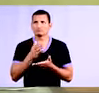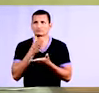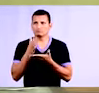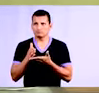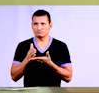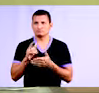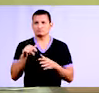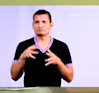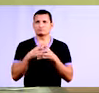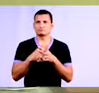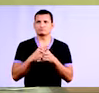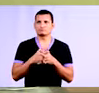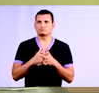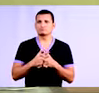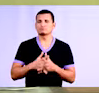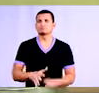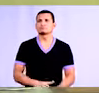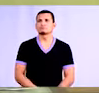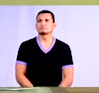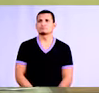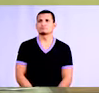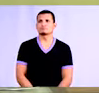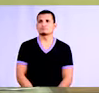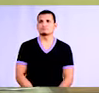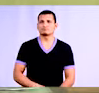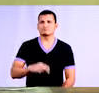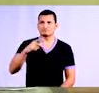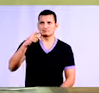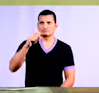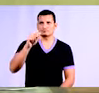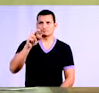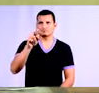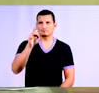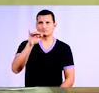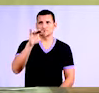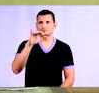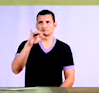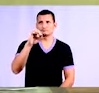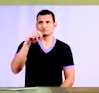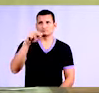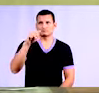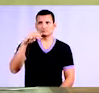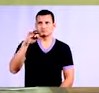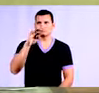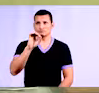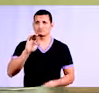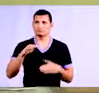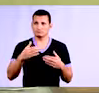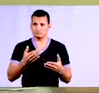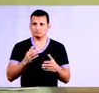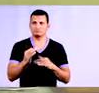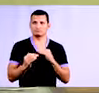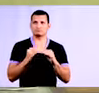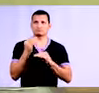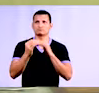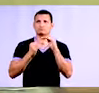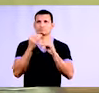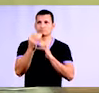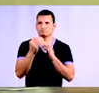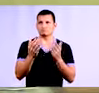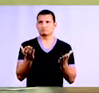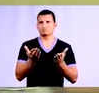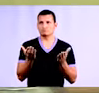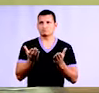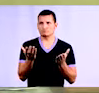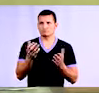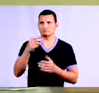loucura. Confusão completa esse negócio de particionamento. Isso. Aí, então, lógico, né, que a gente evoluímos para